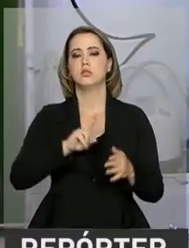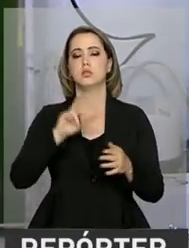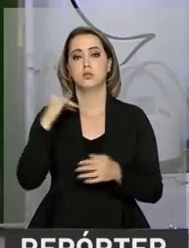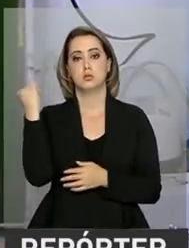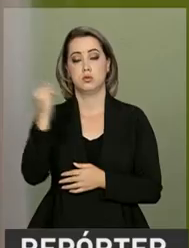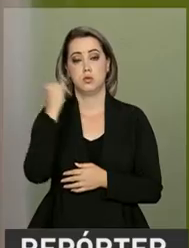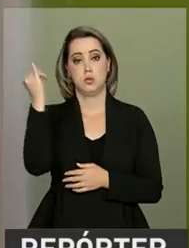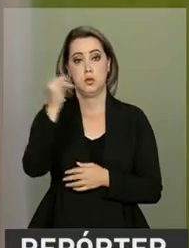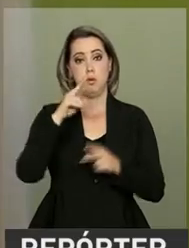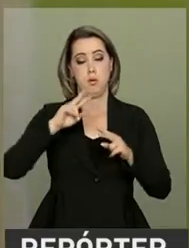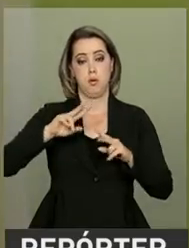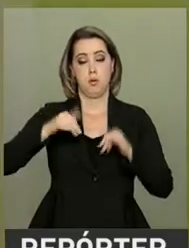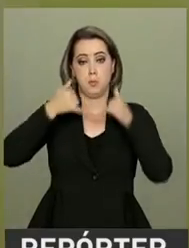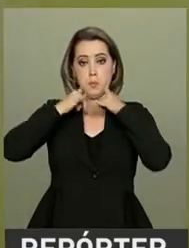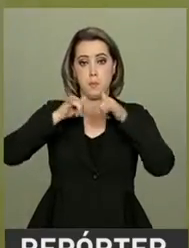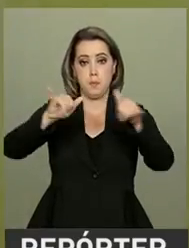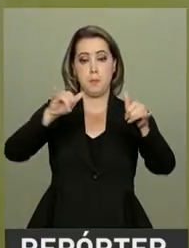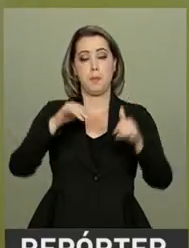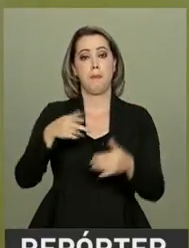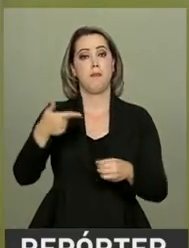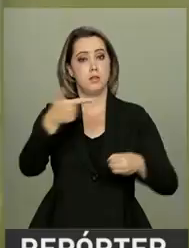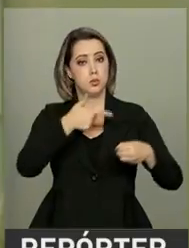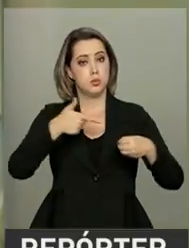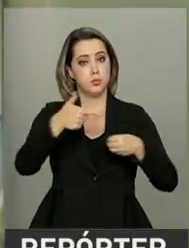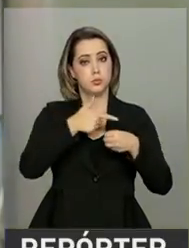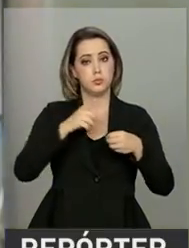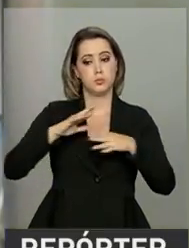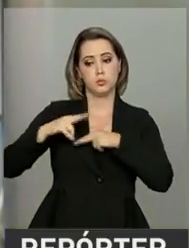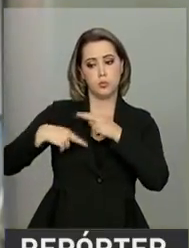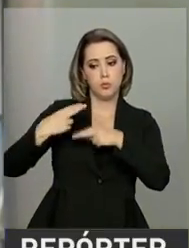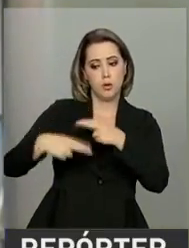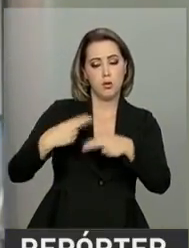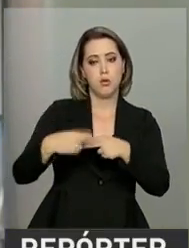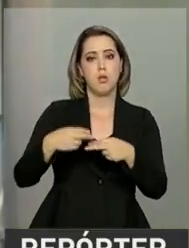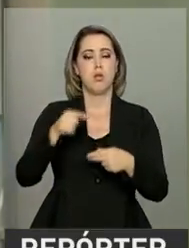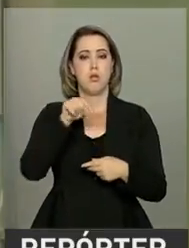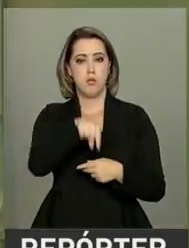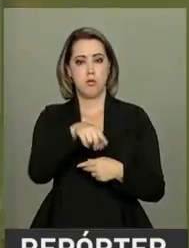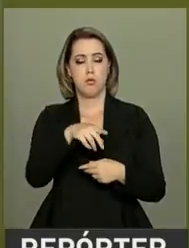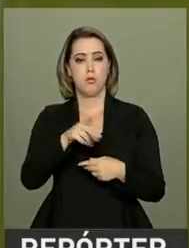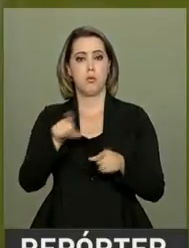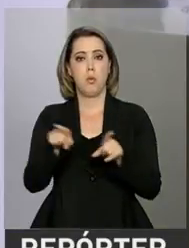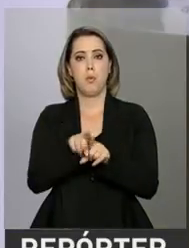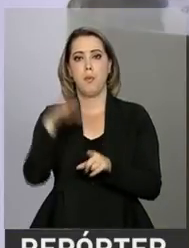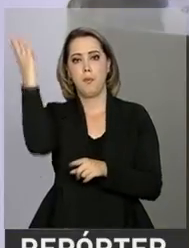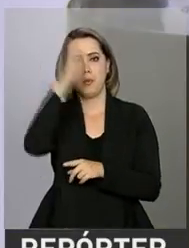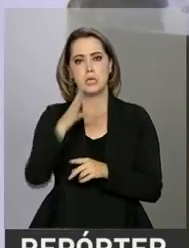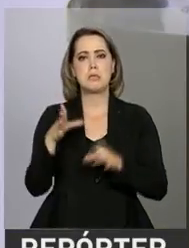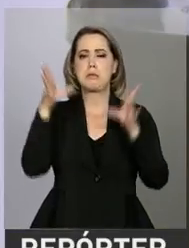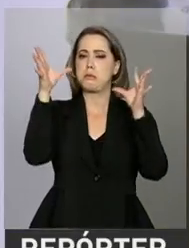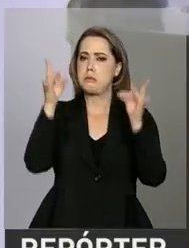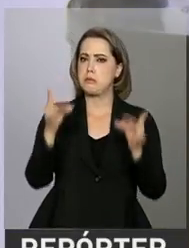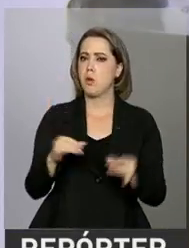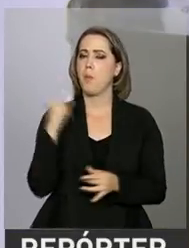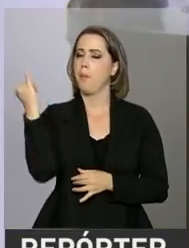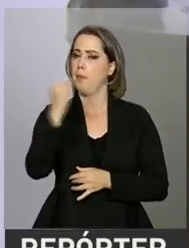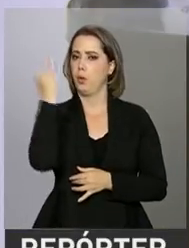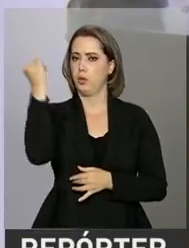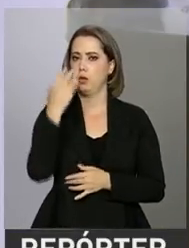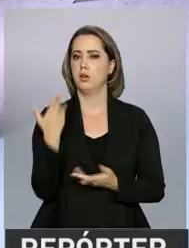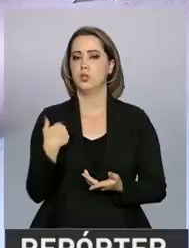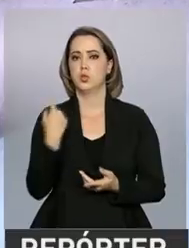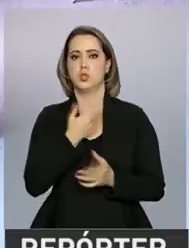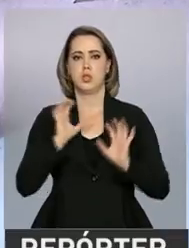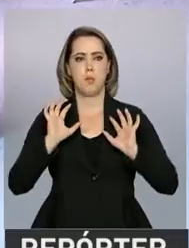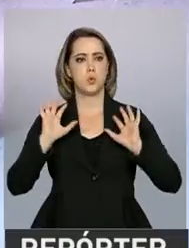sua matriz energética e de biocombustíveis com derivados de microalgas, o Brasil tem um papel de destaque nisso. Então, nós temos o